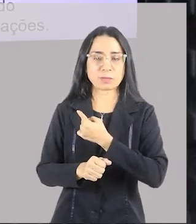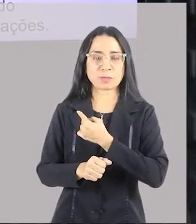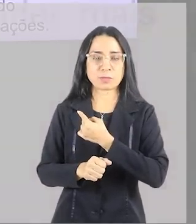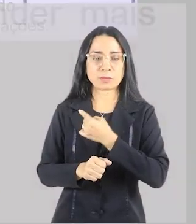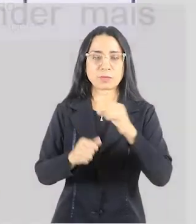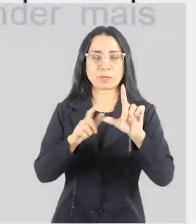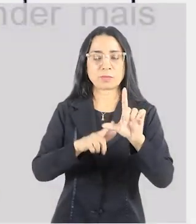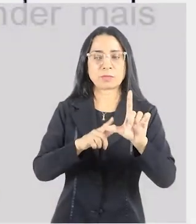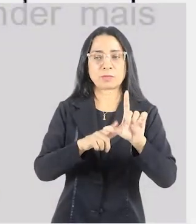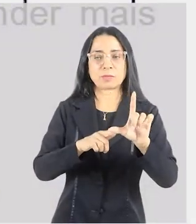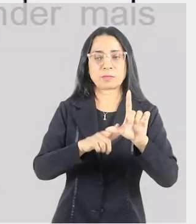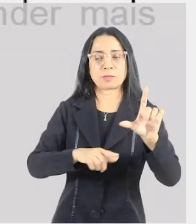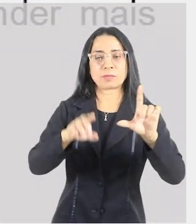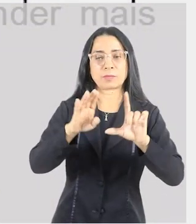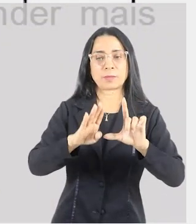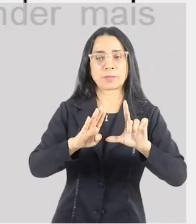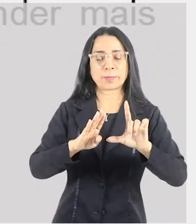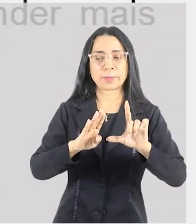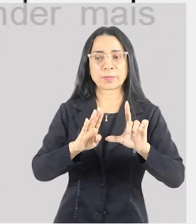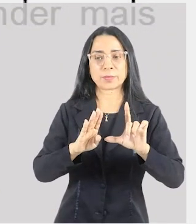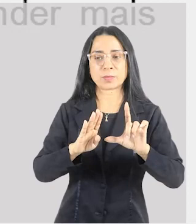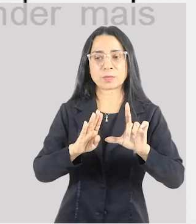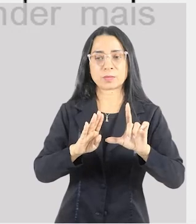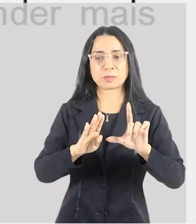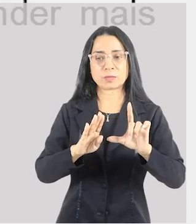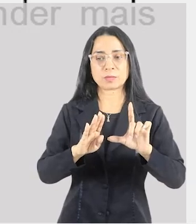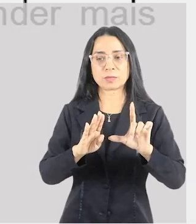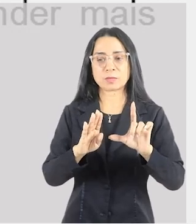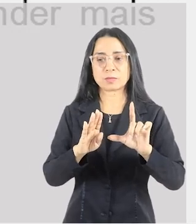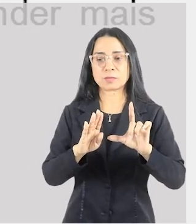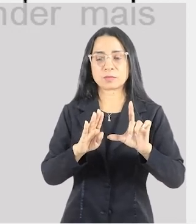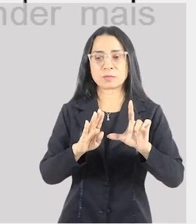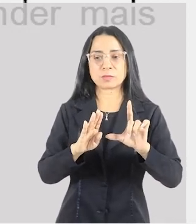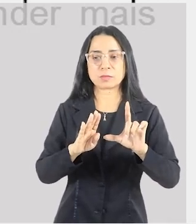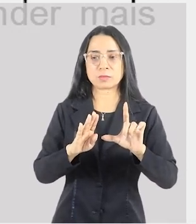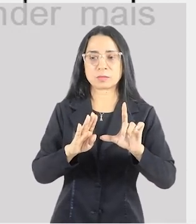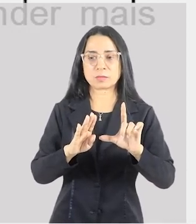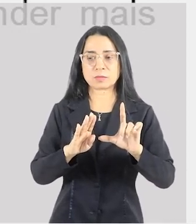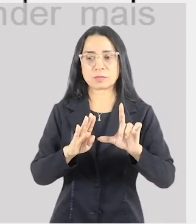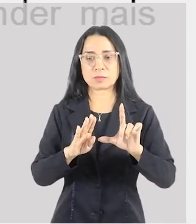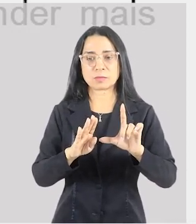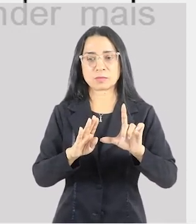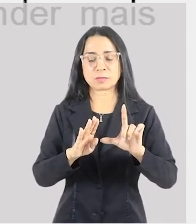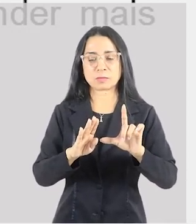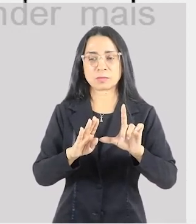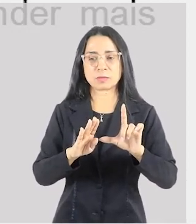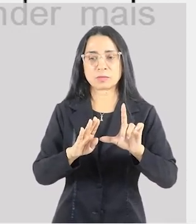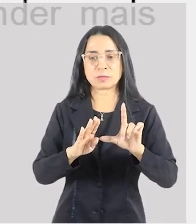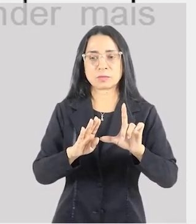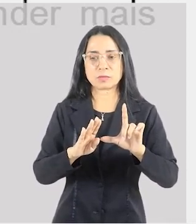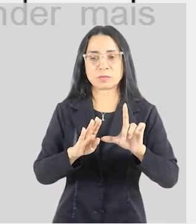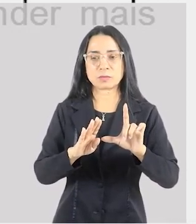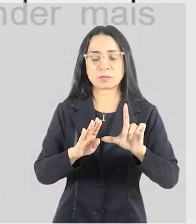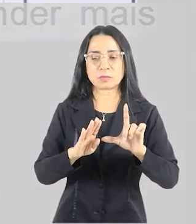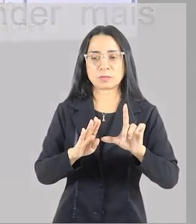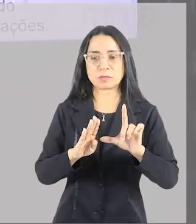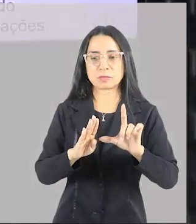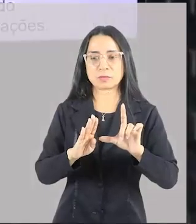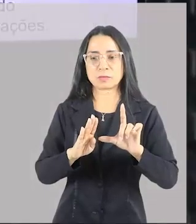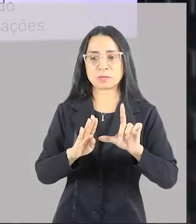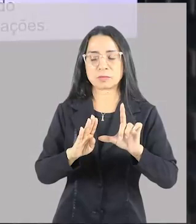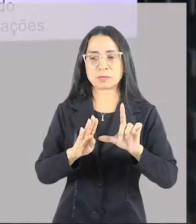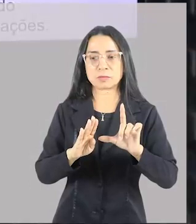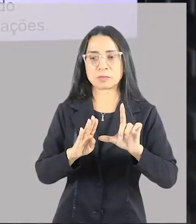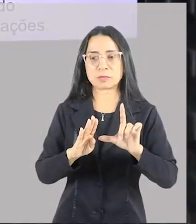administrativo. Opção B, existe apenas uma única alternativa para o agente público, de modo que ele